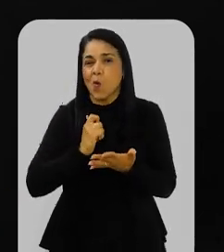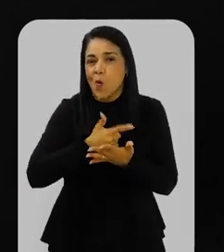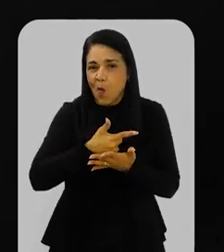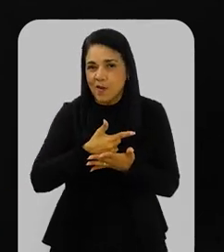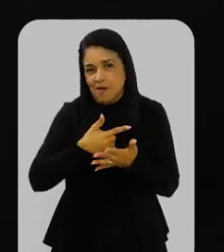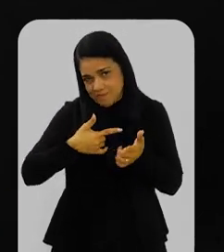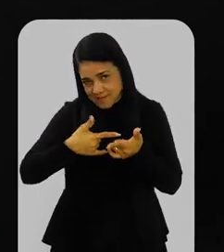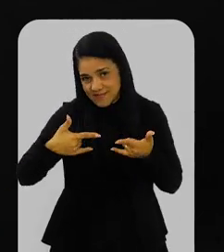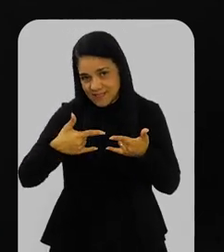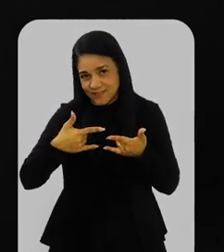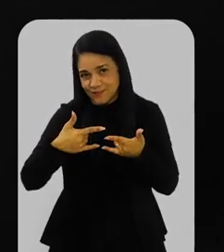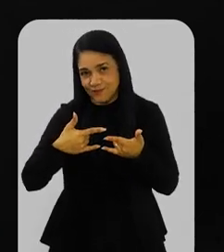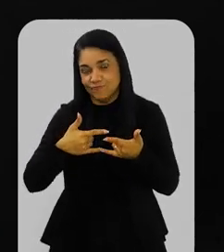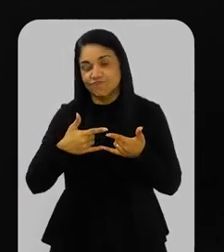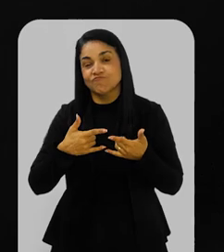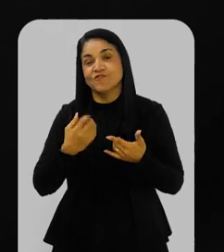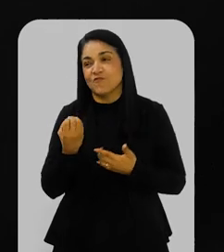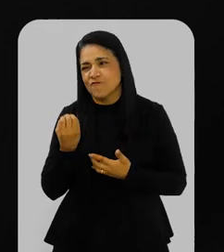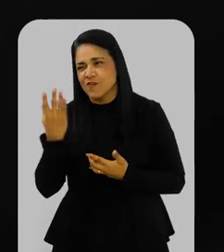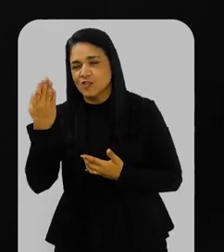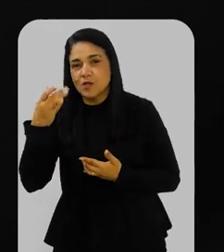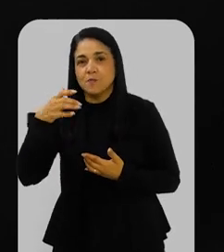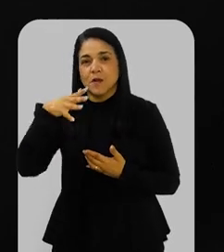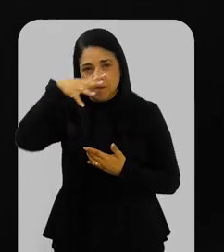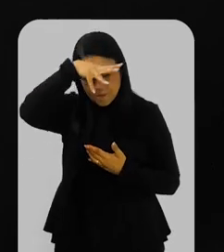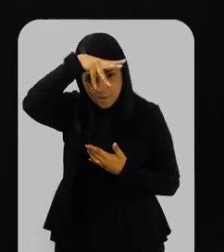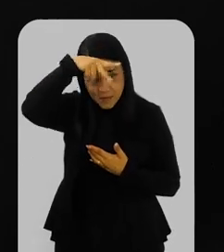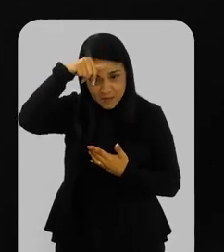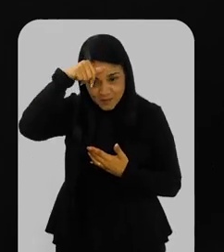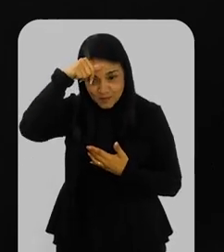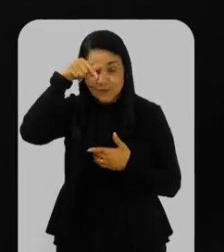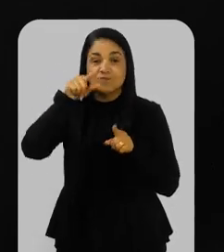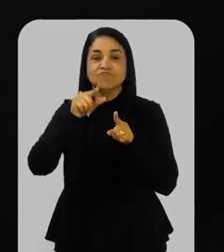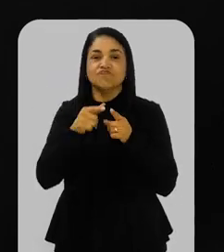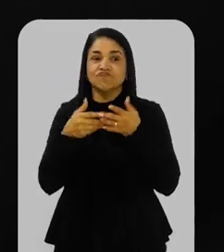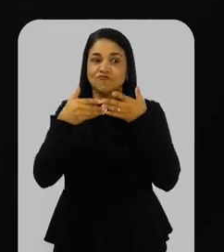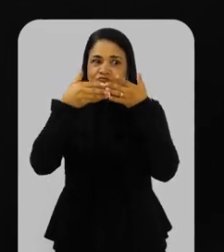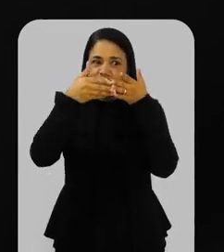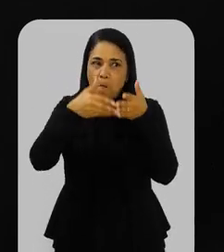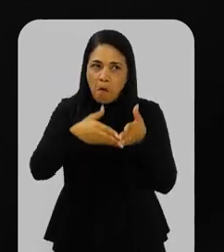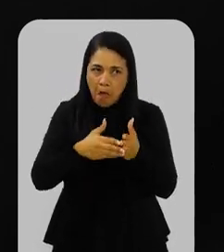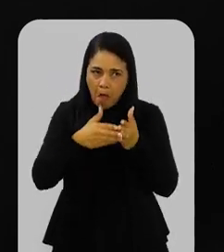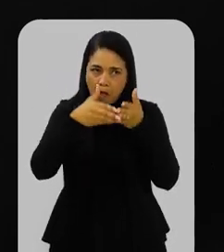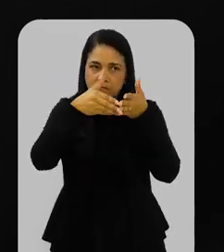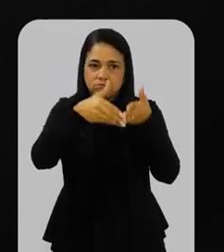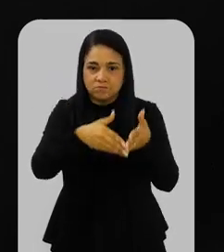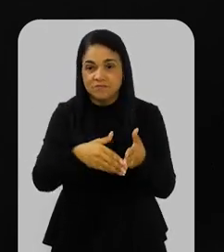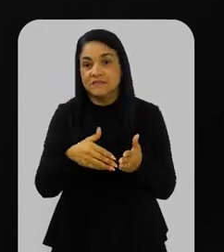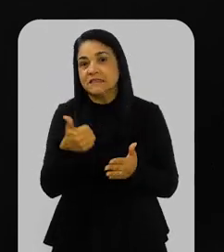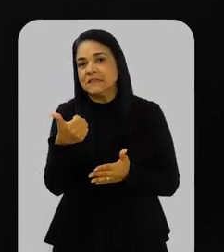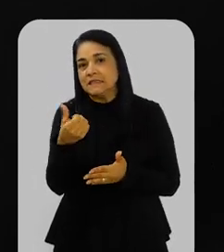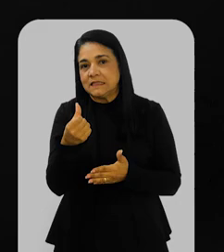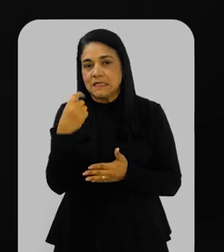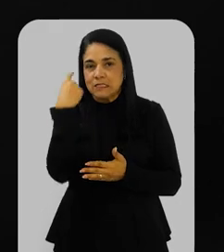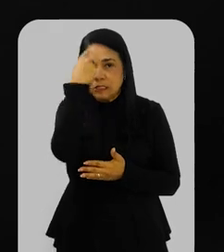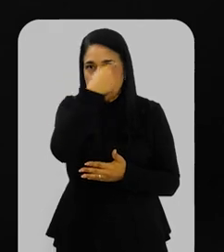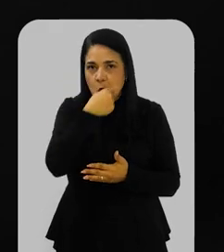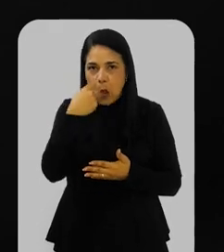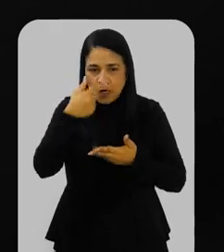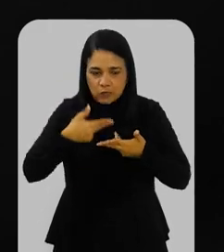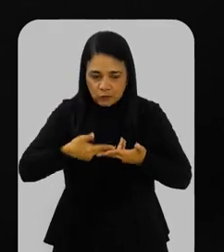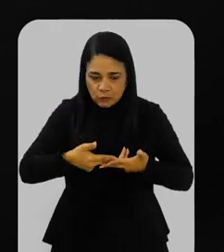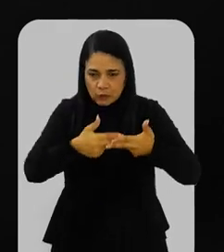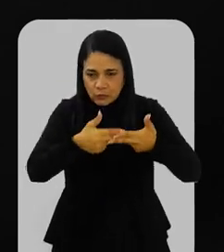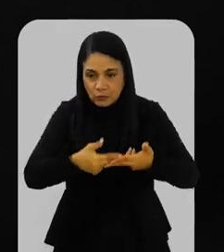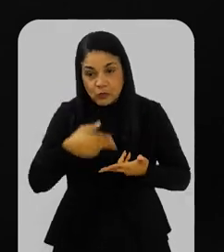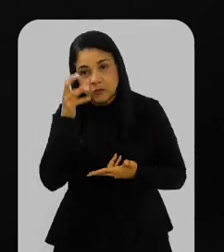dias, comprar uma passagem e ir. Viajei daqui para Manaus, de Manaus eu fui para lá de barco, foram 16 horas de viagem, dormindo numa